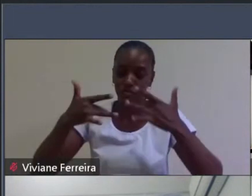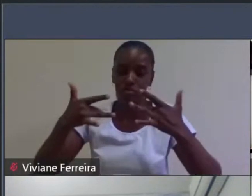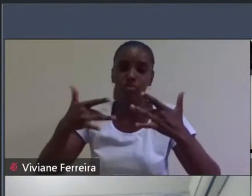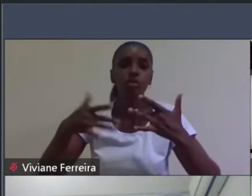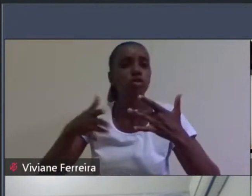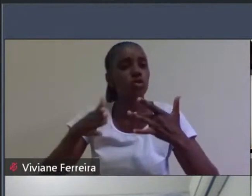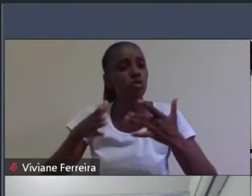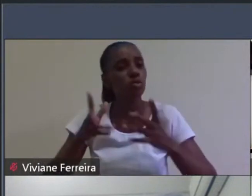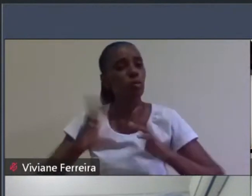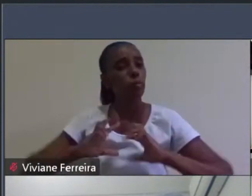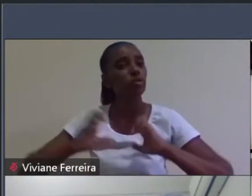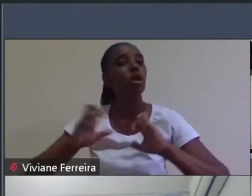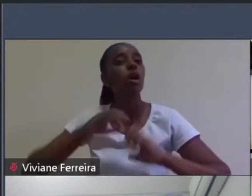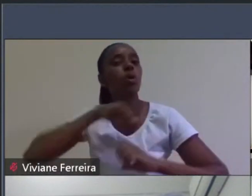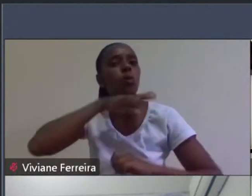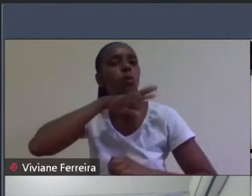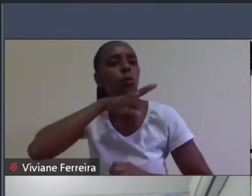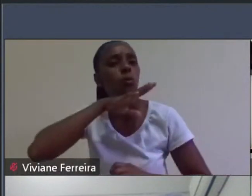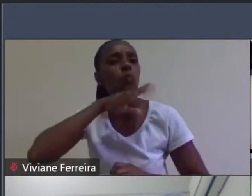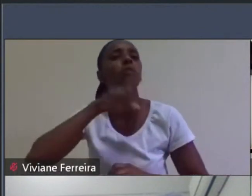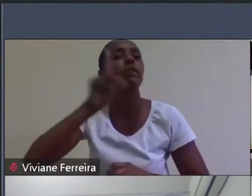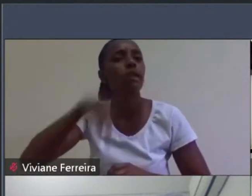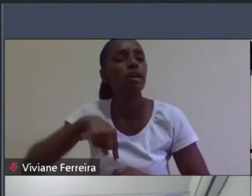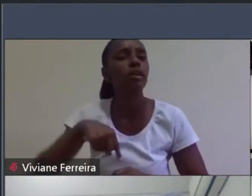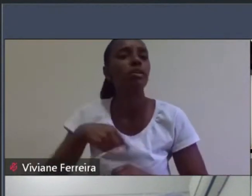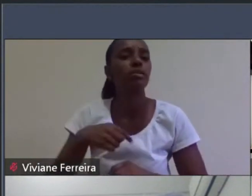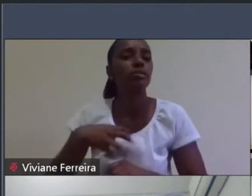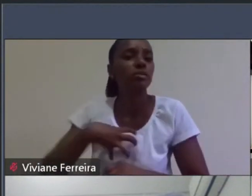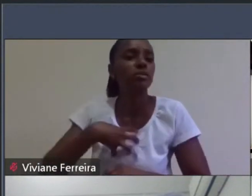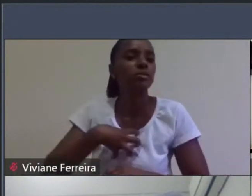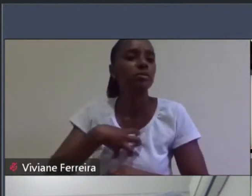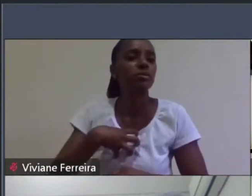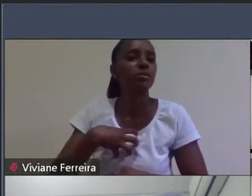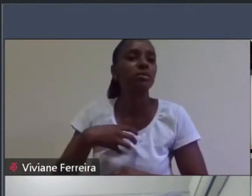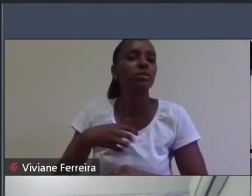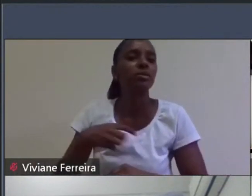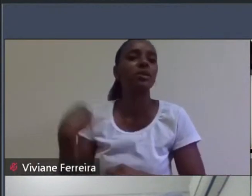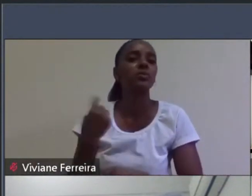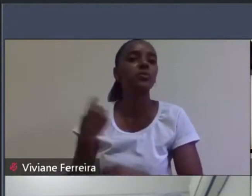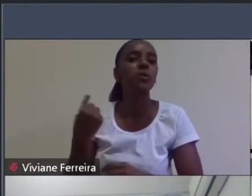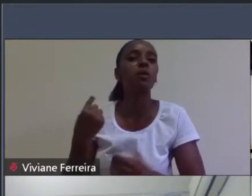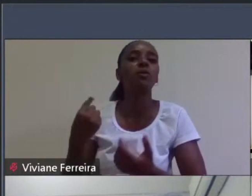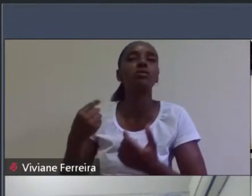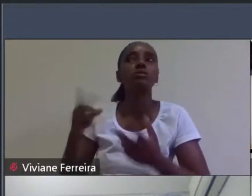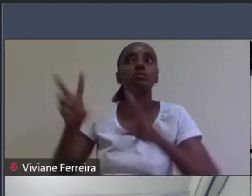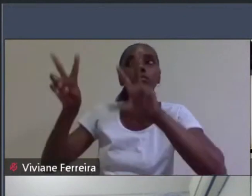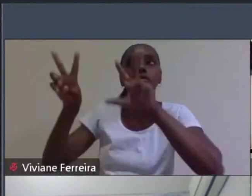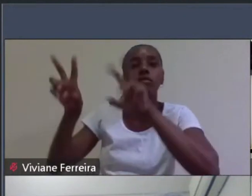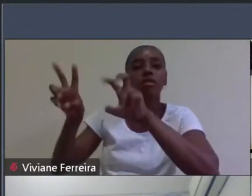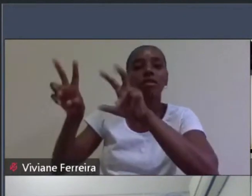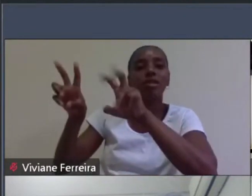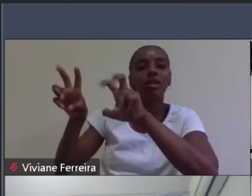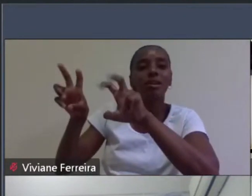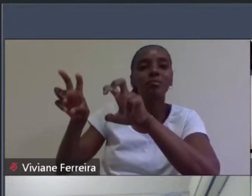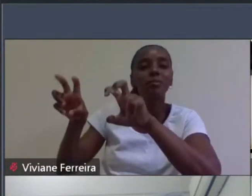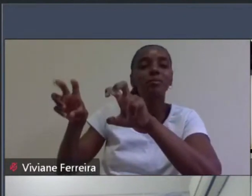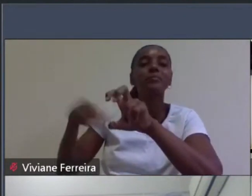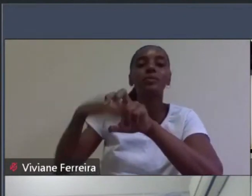é ruim se sentir excluído? Então, quando a gente traz esse assunto, as pessoas